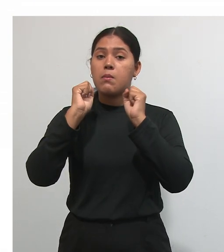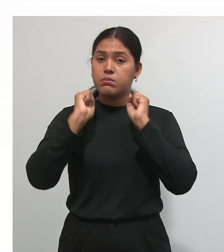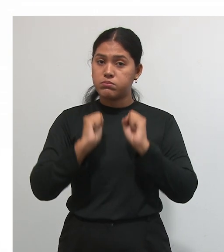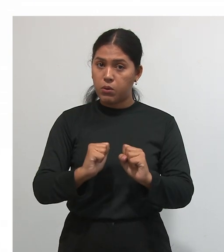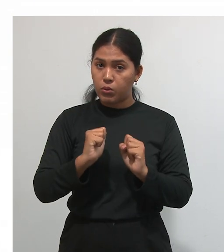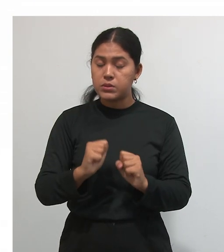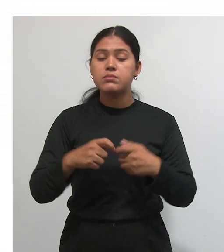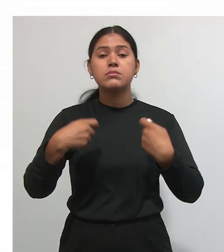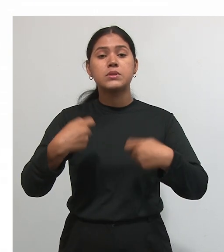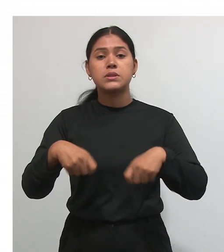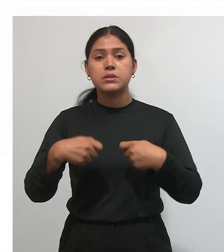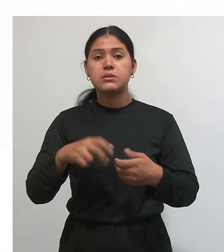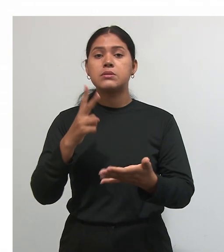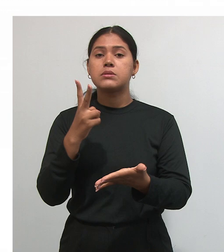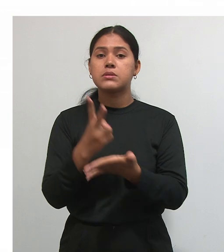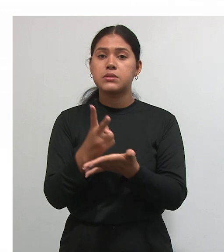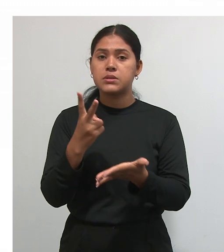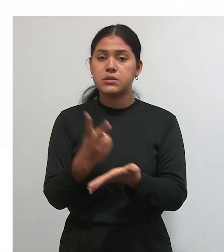ser